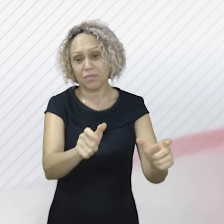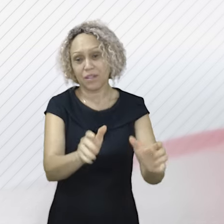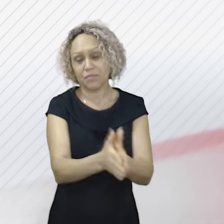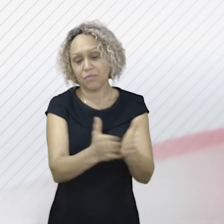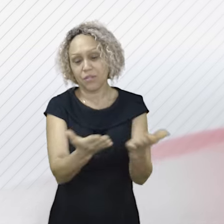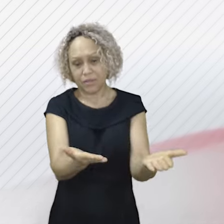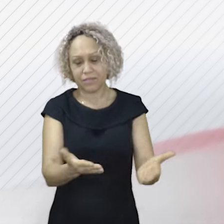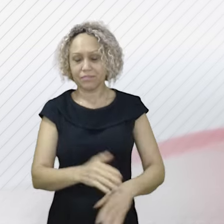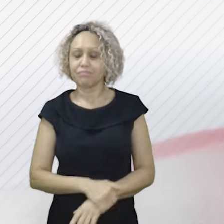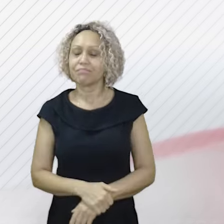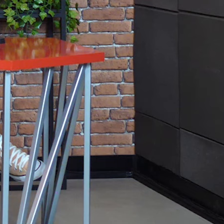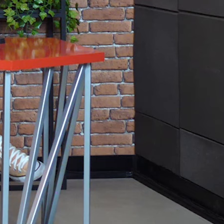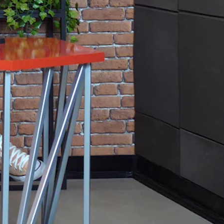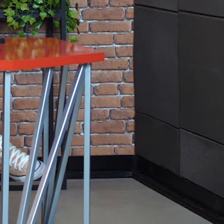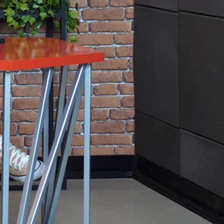humildes.